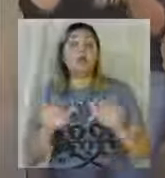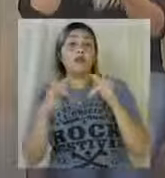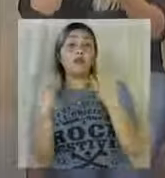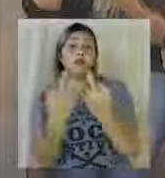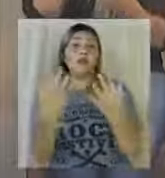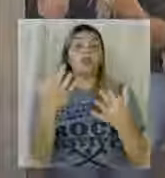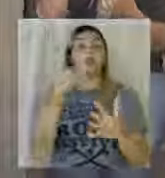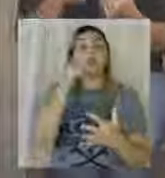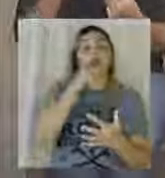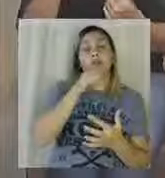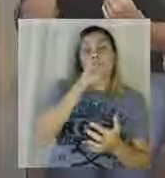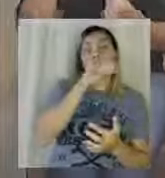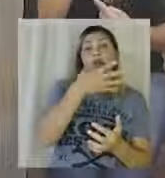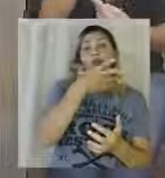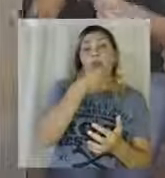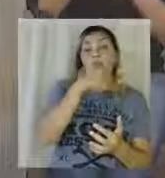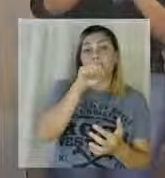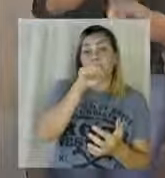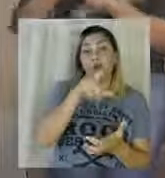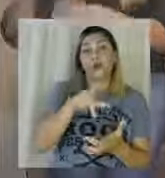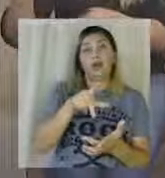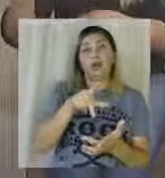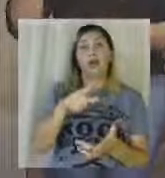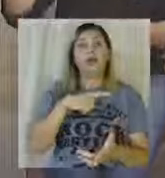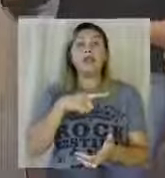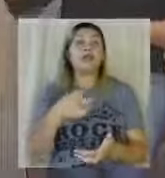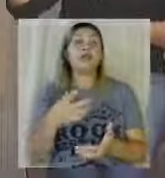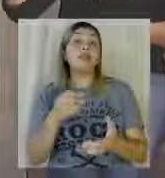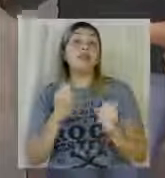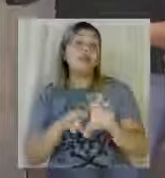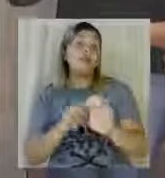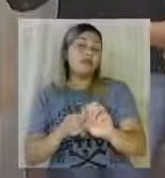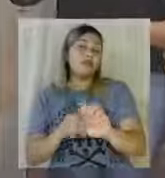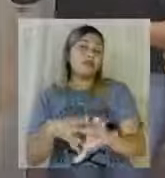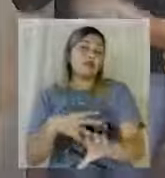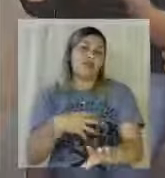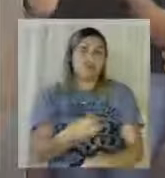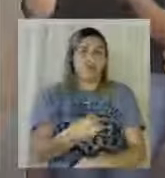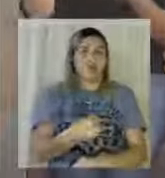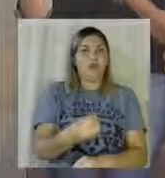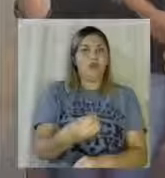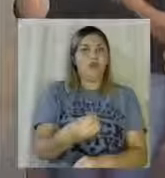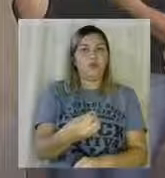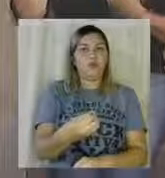pai, tem que ter esse objetivo também de ensinar o seu filho.